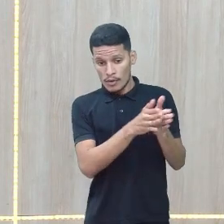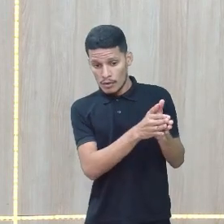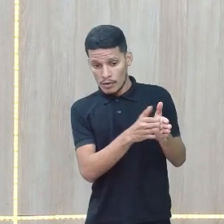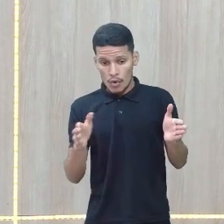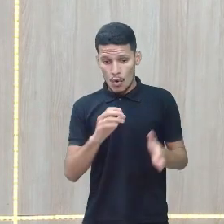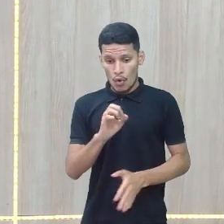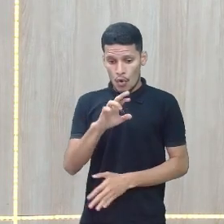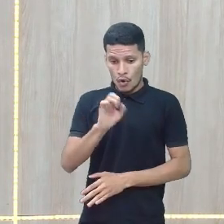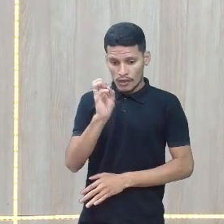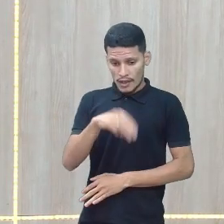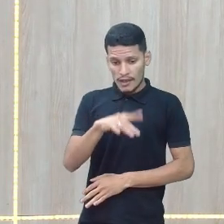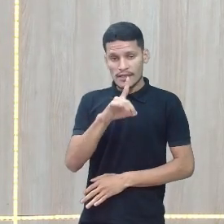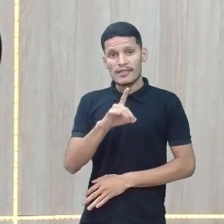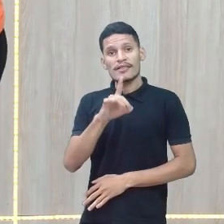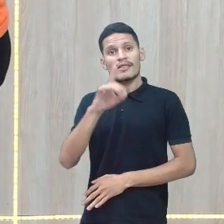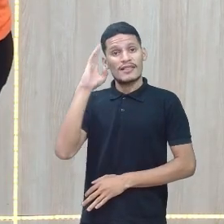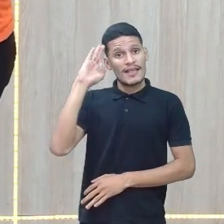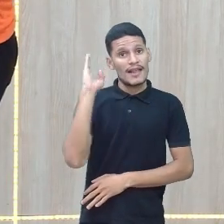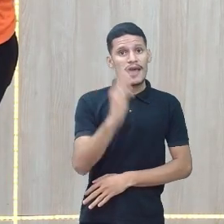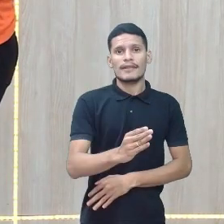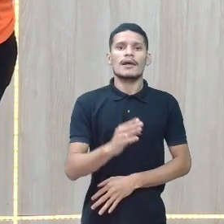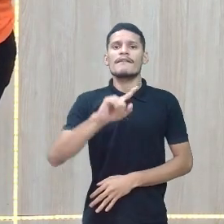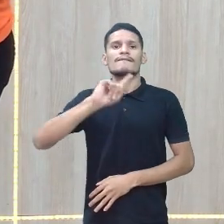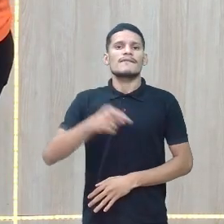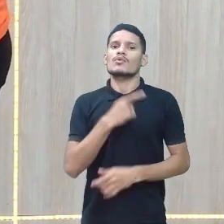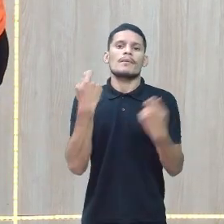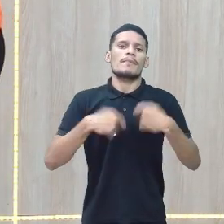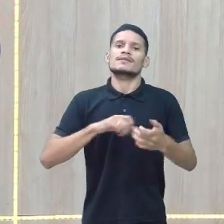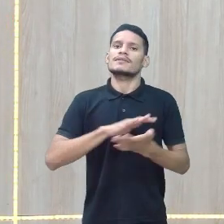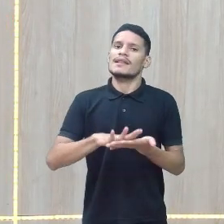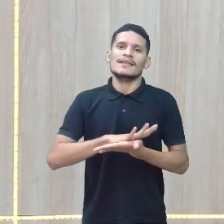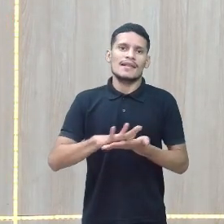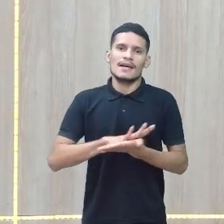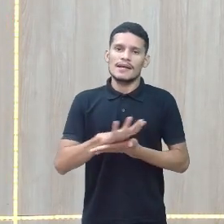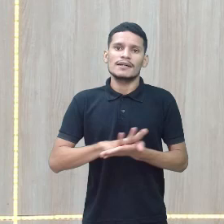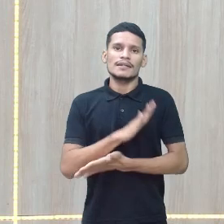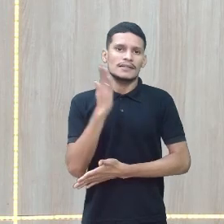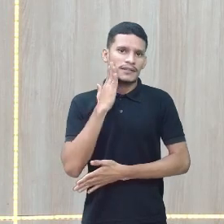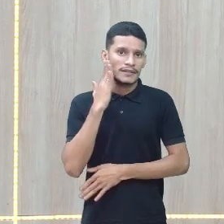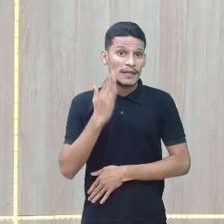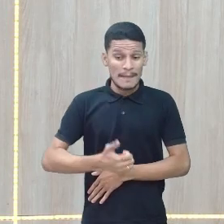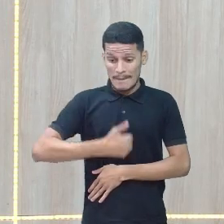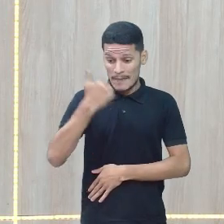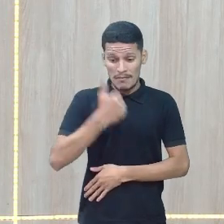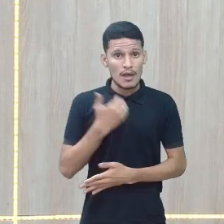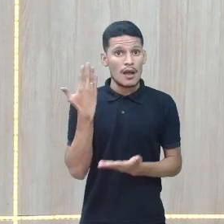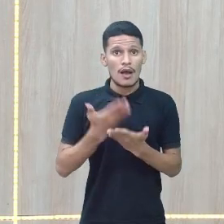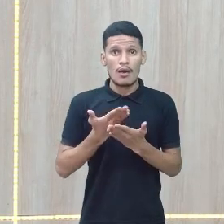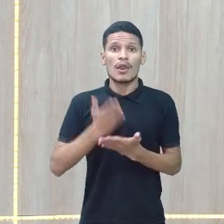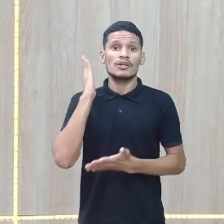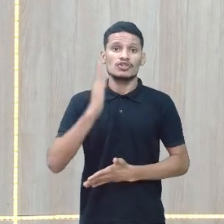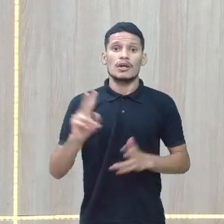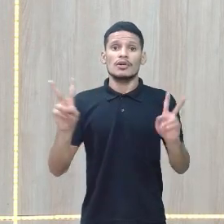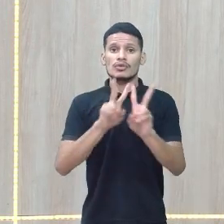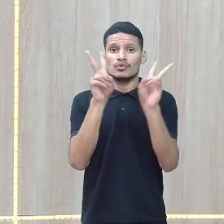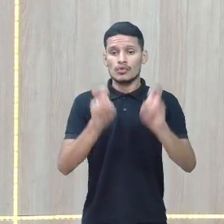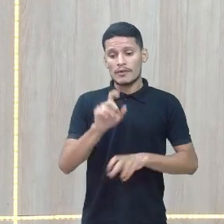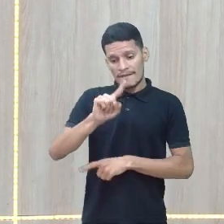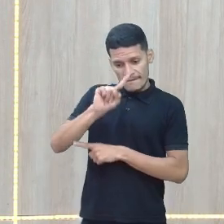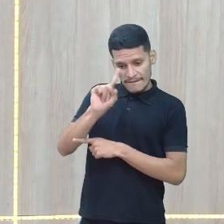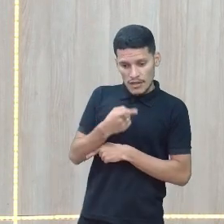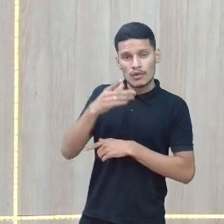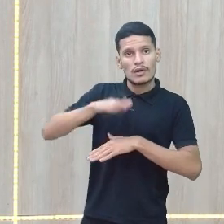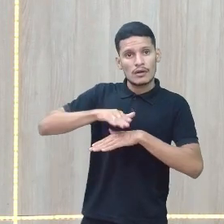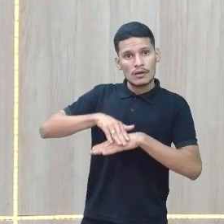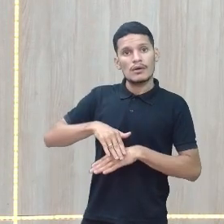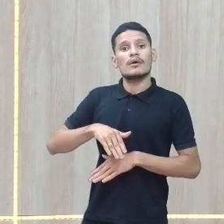direta, não é? Vocês não usam vírgula. Esse é o primeira aula sobre o uso da vírgula nos